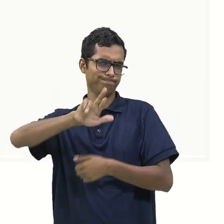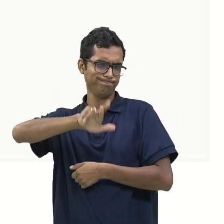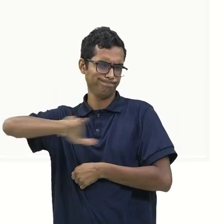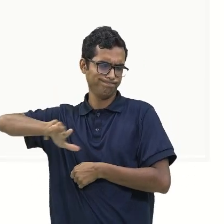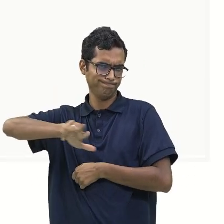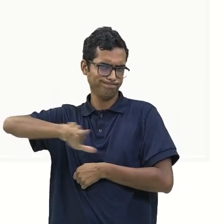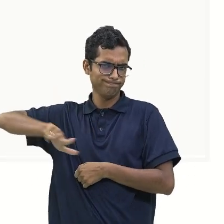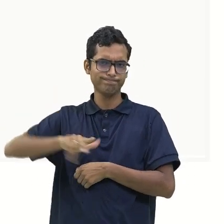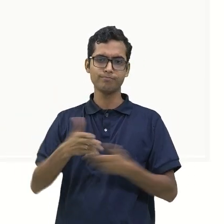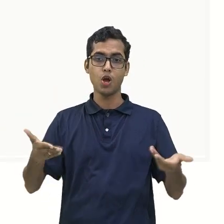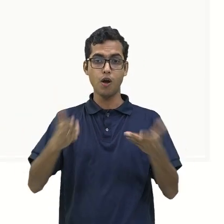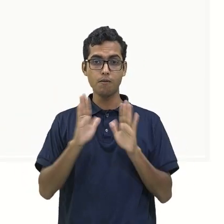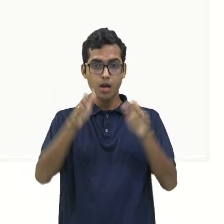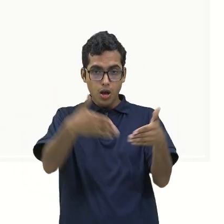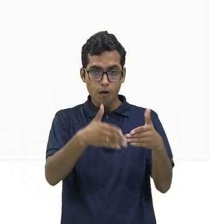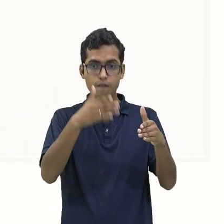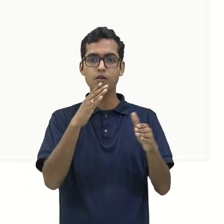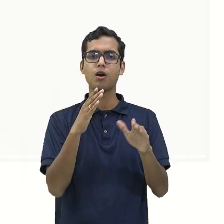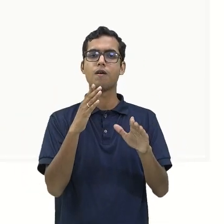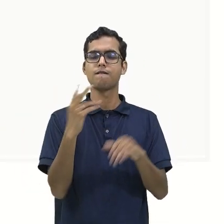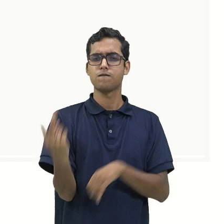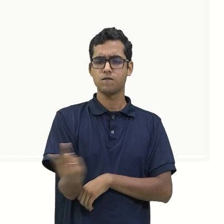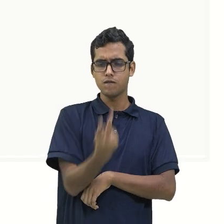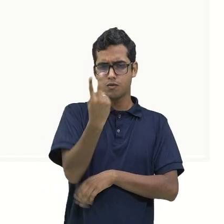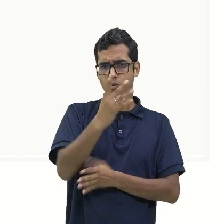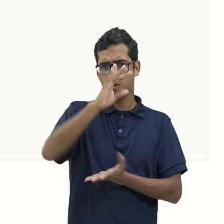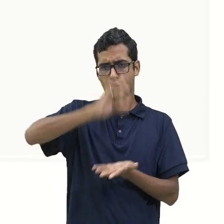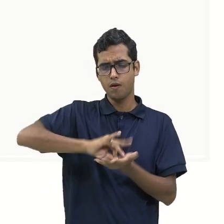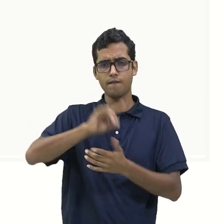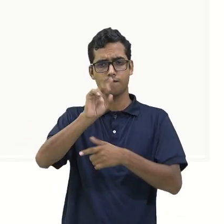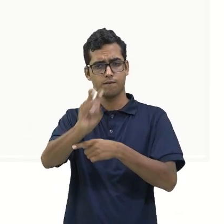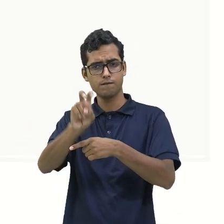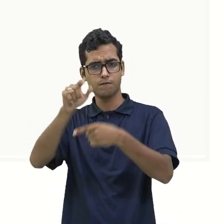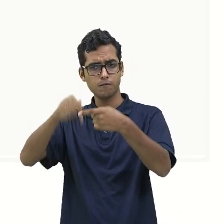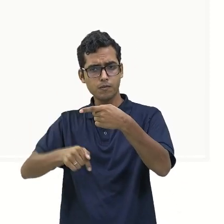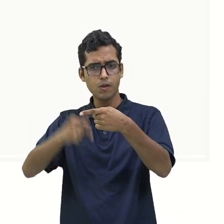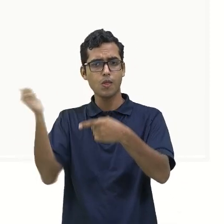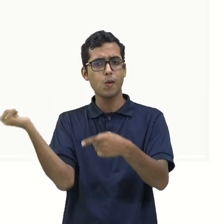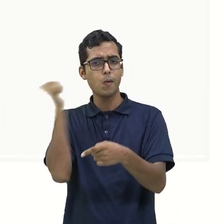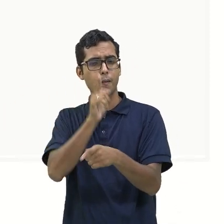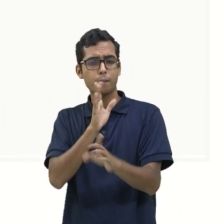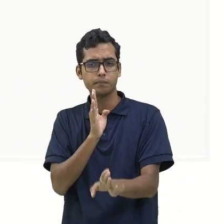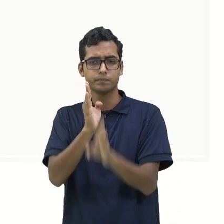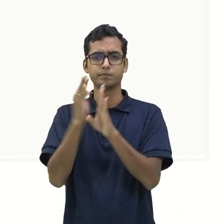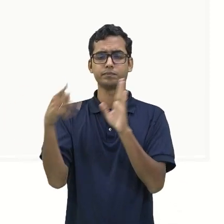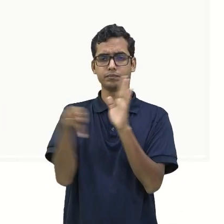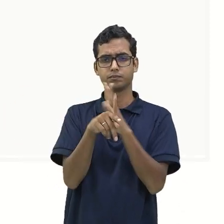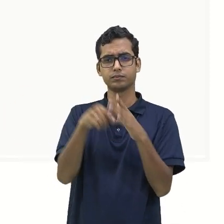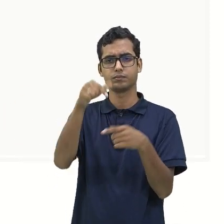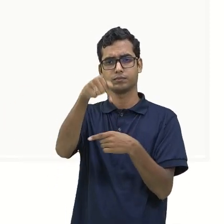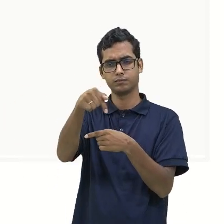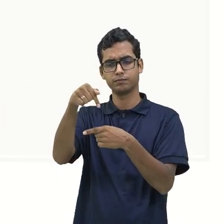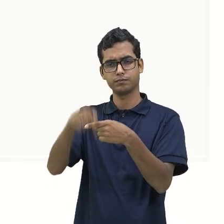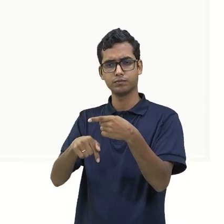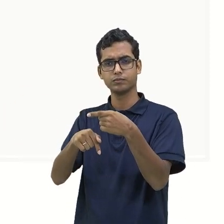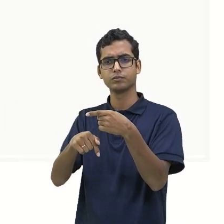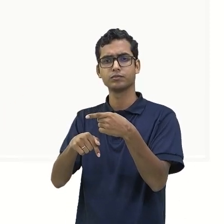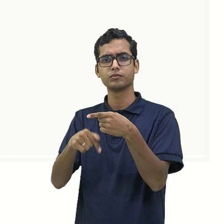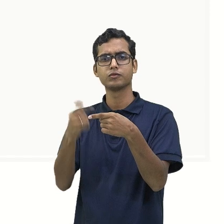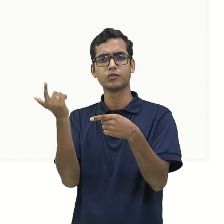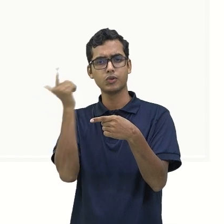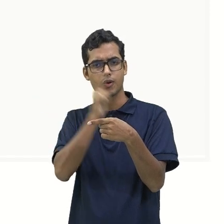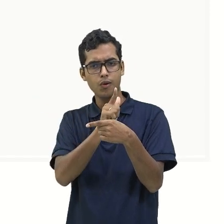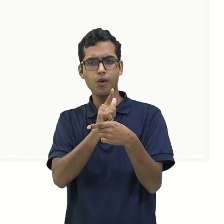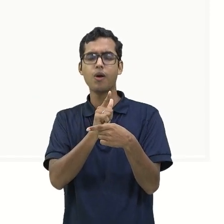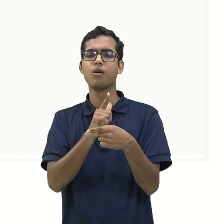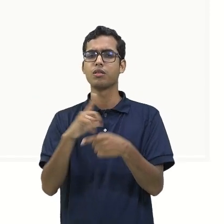total aqui, eu teria que acrescentar mais 2 unidades aqui em cima, para poder chegar em 7 sobre 7. Aí sim eu